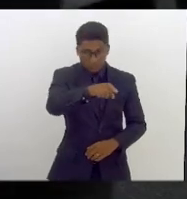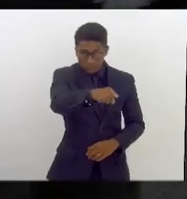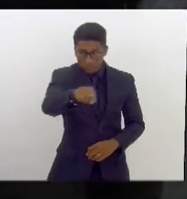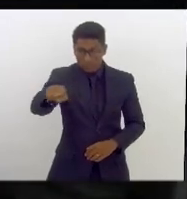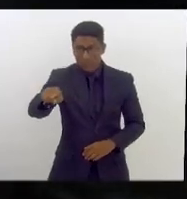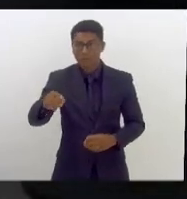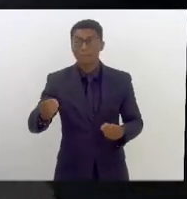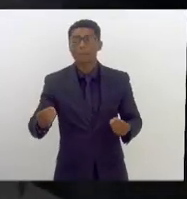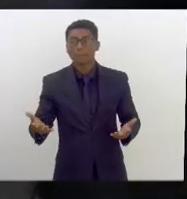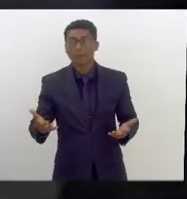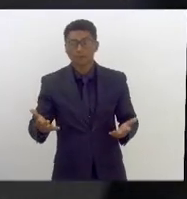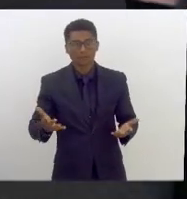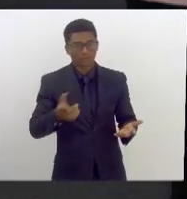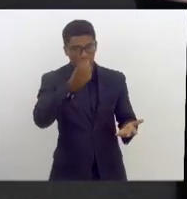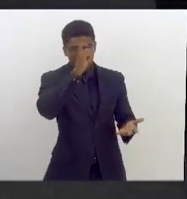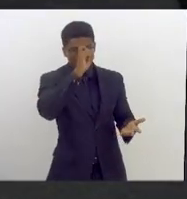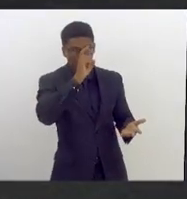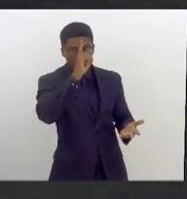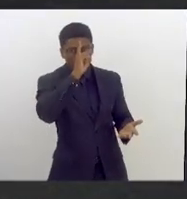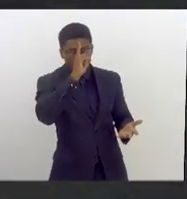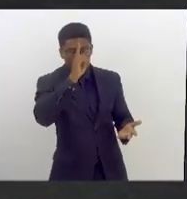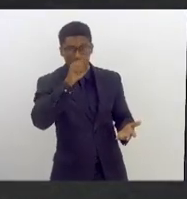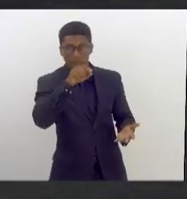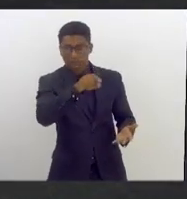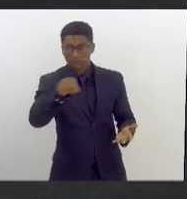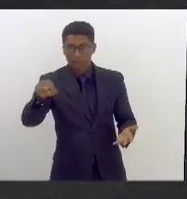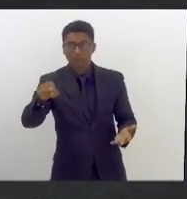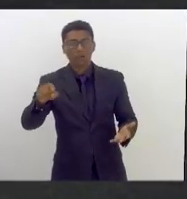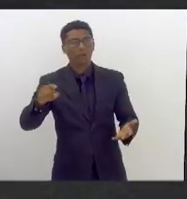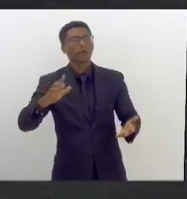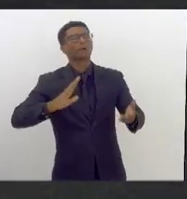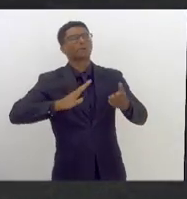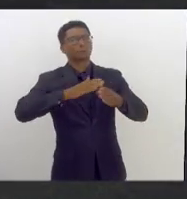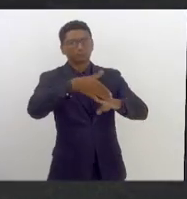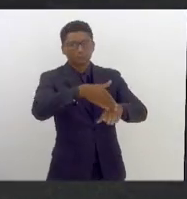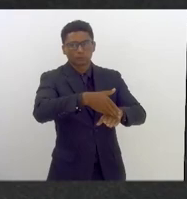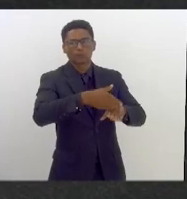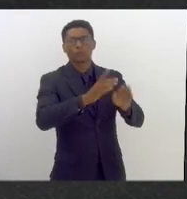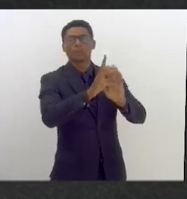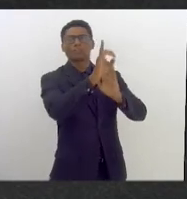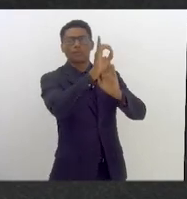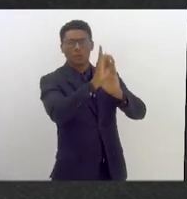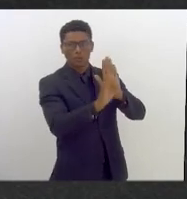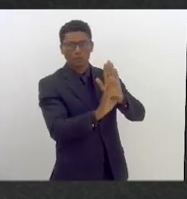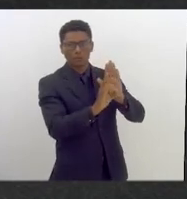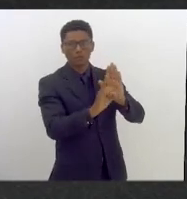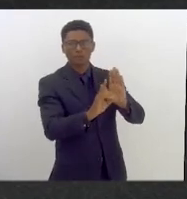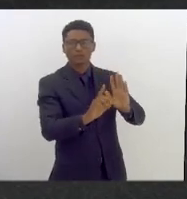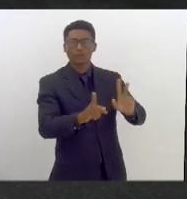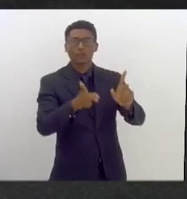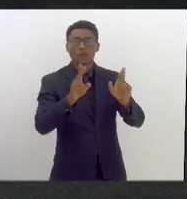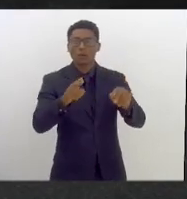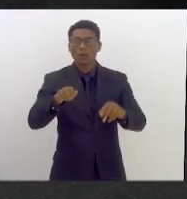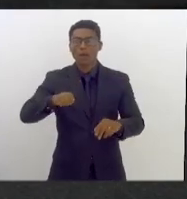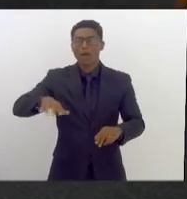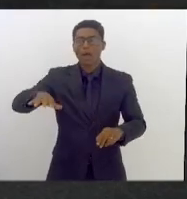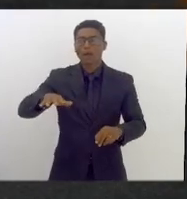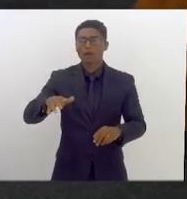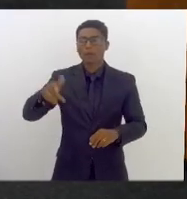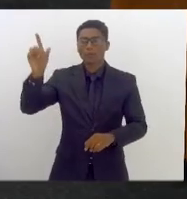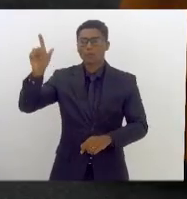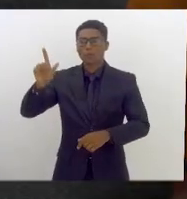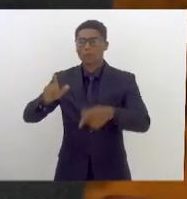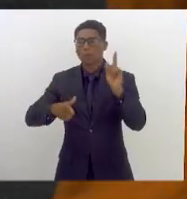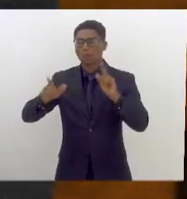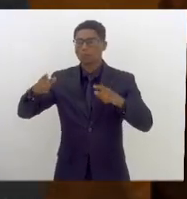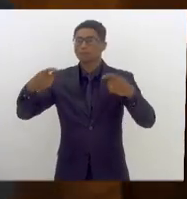na direção das unidades hospitalares, estabelecendo, a exemplo do que acontece em outras áreas, uma política